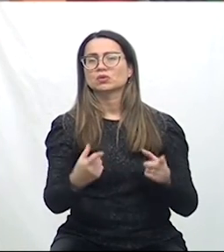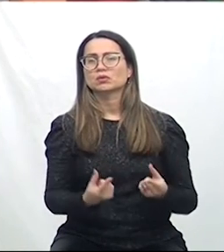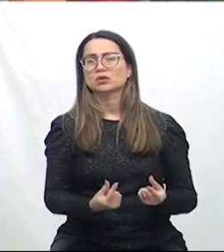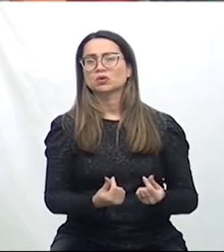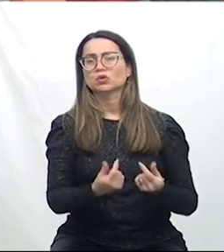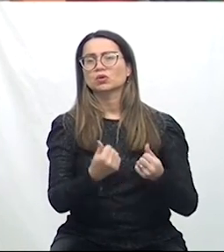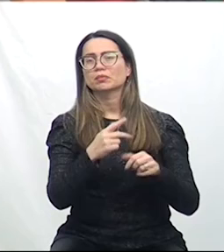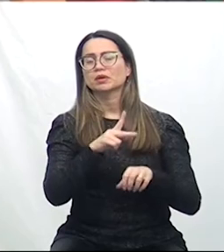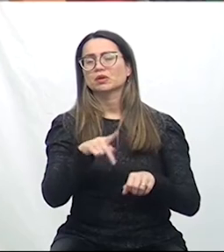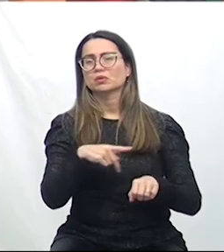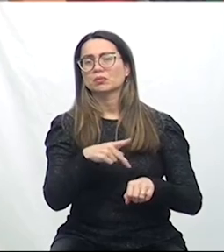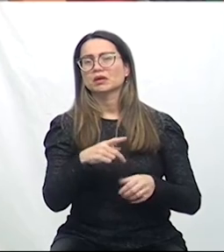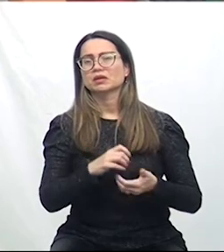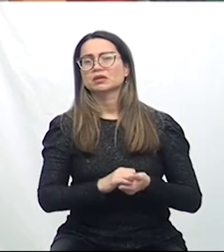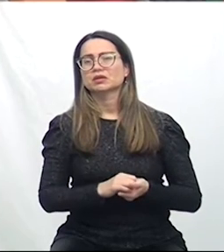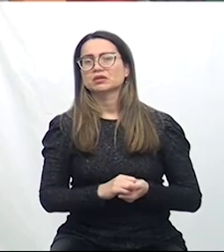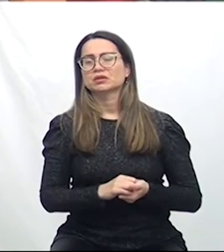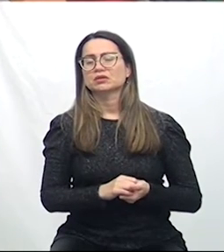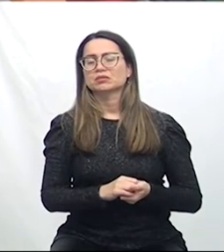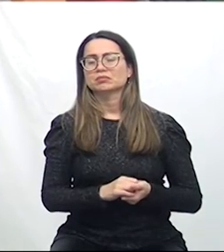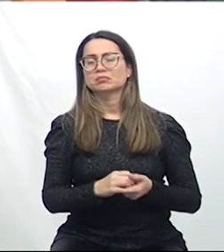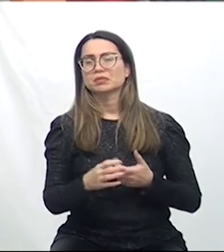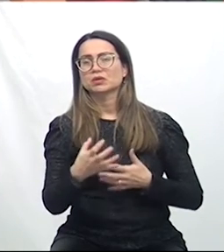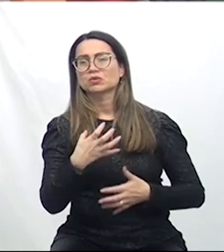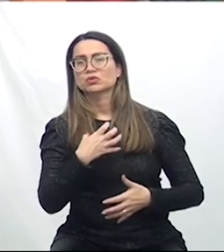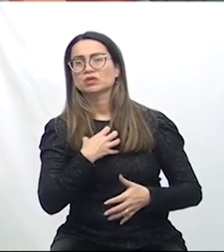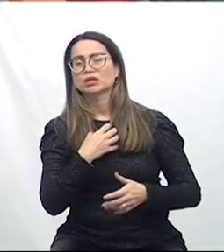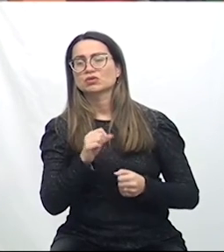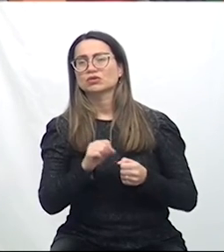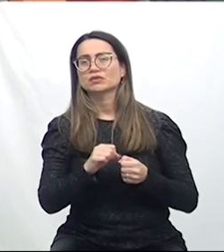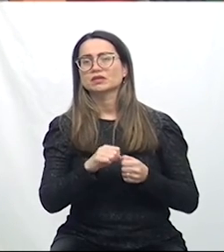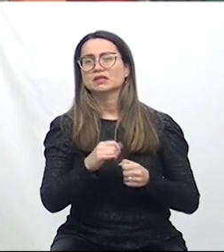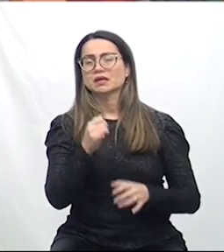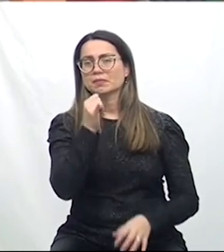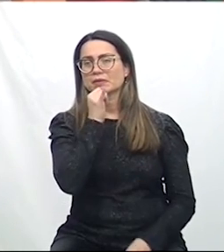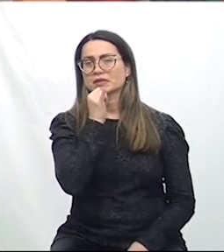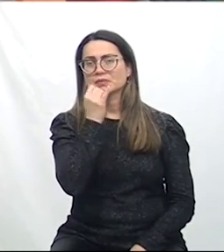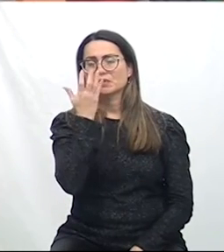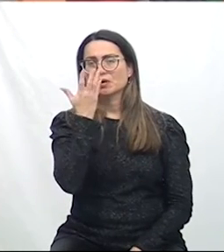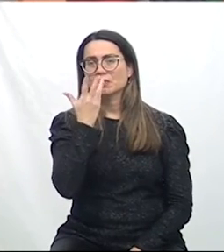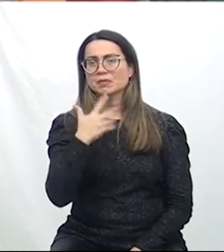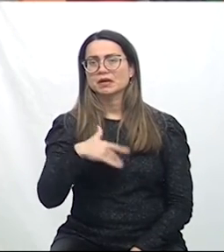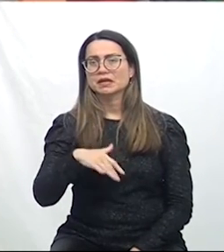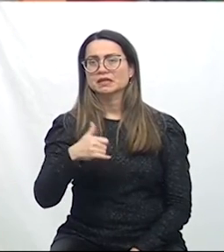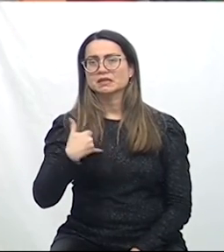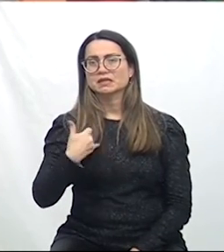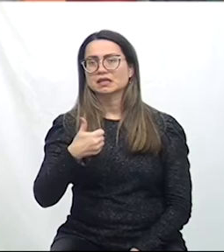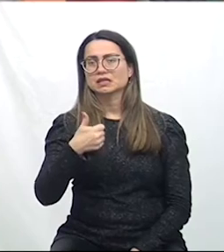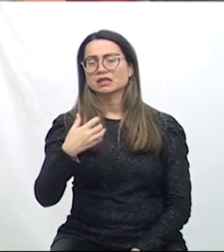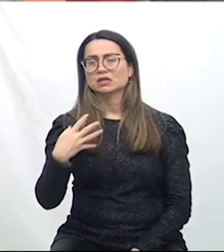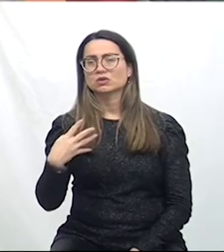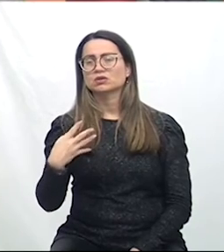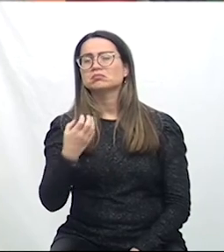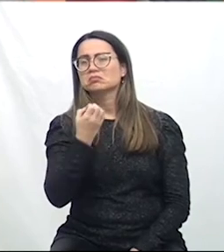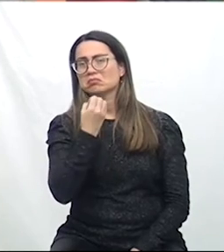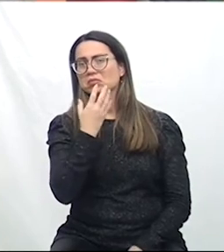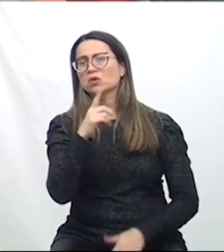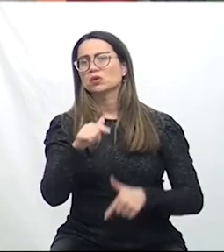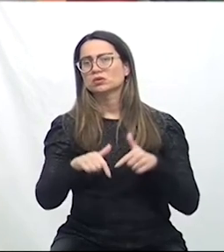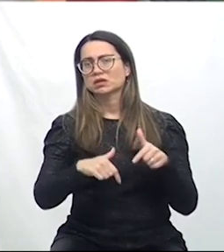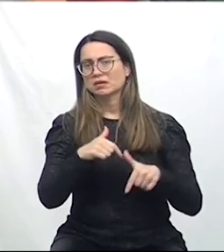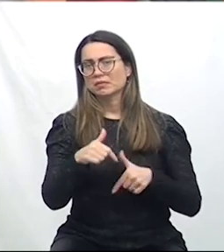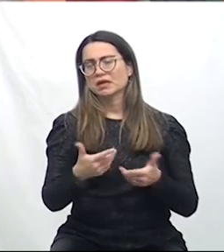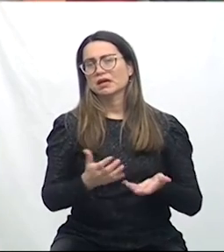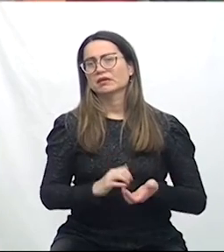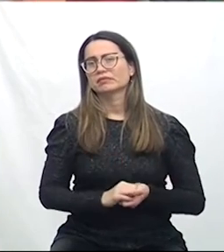no país, pela forma de se fazer. Uma criança de 14 anos, ele é bom trabalhar, é bom, faz bem, ele afasta as crianças